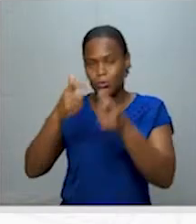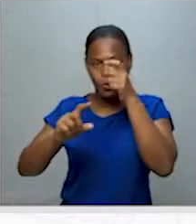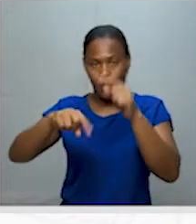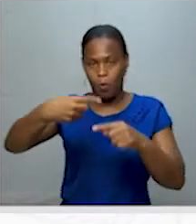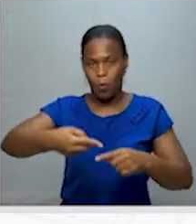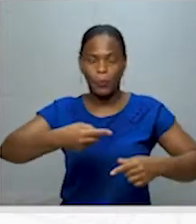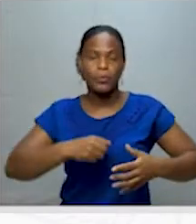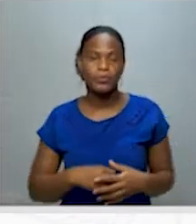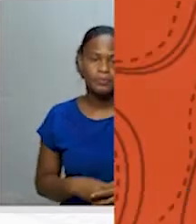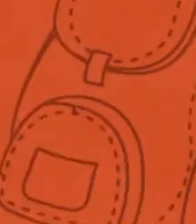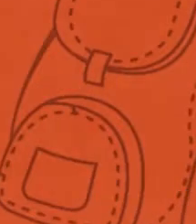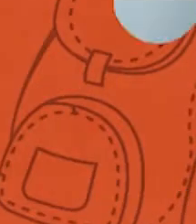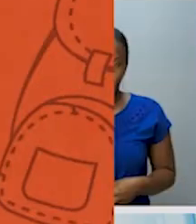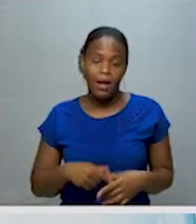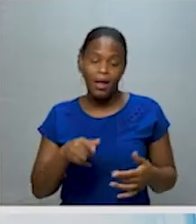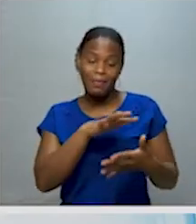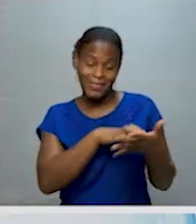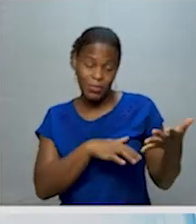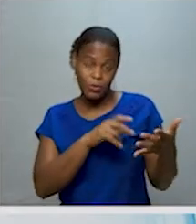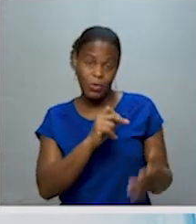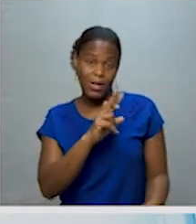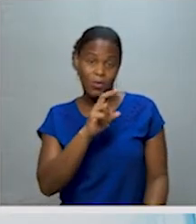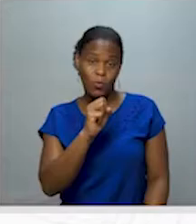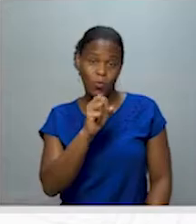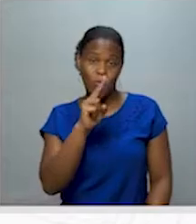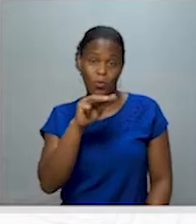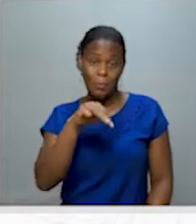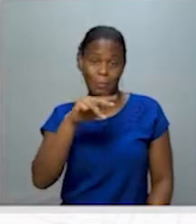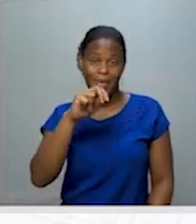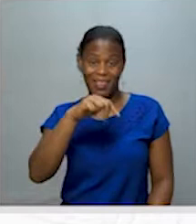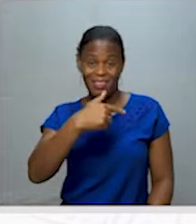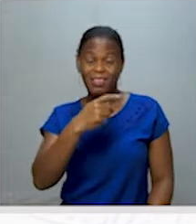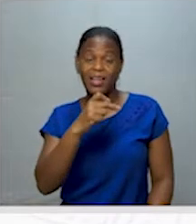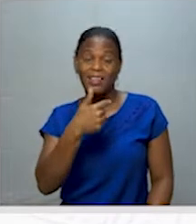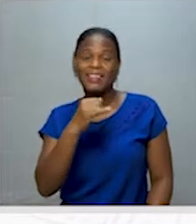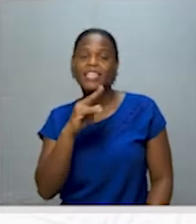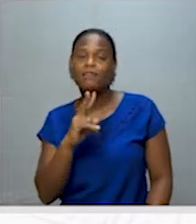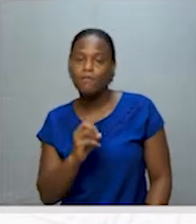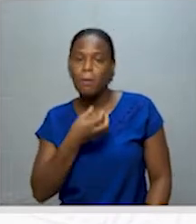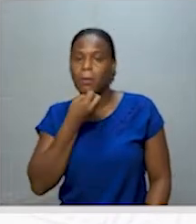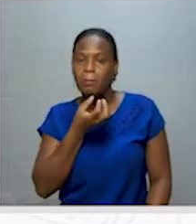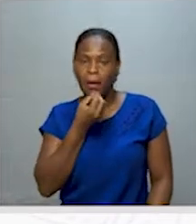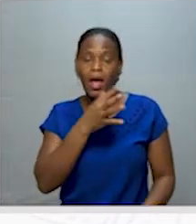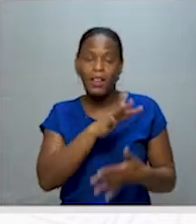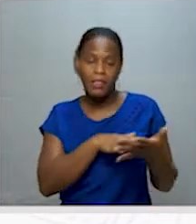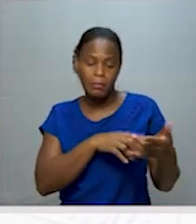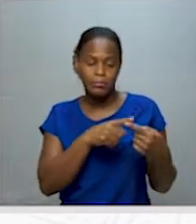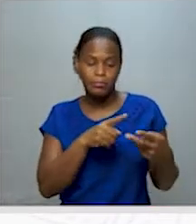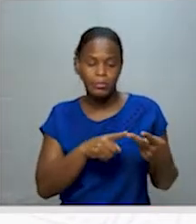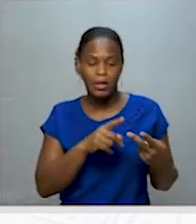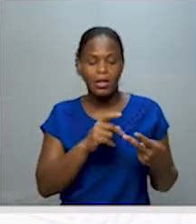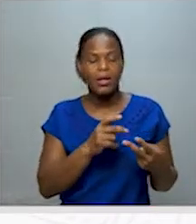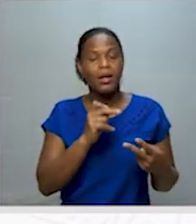pessoas. O texto argumentativo, sabemos que, dentre os tipos textuais, destaca-se o